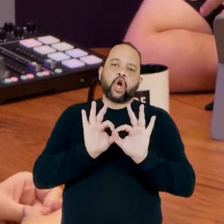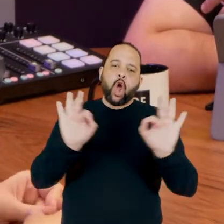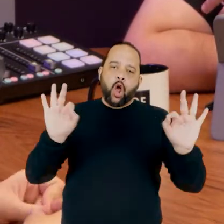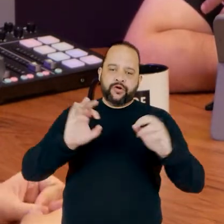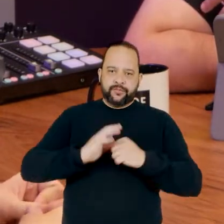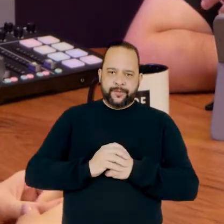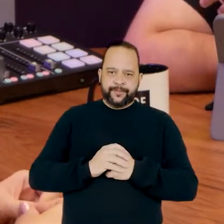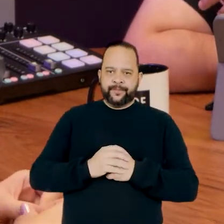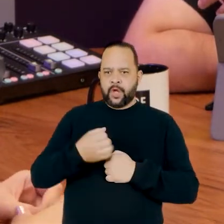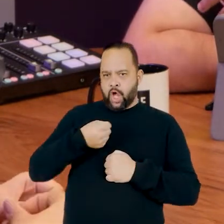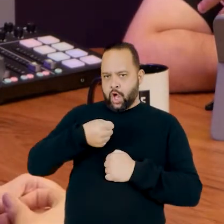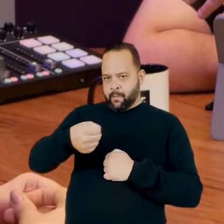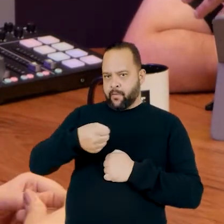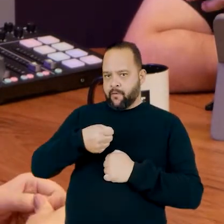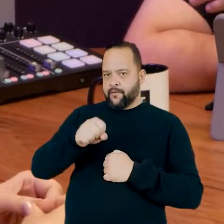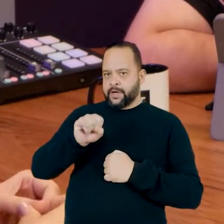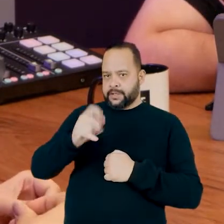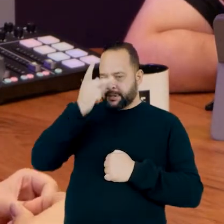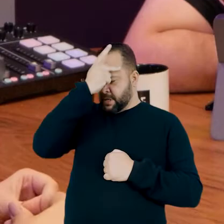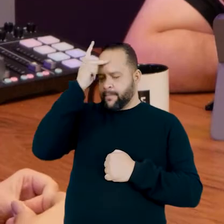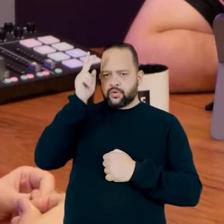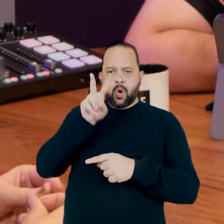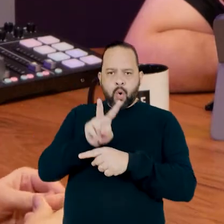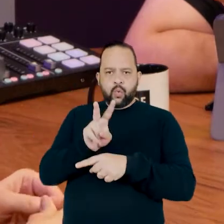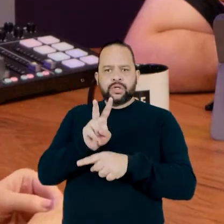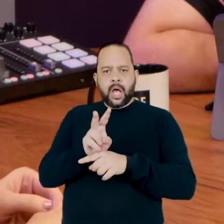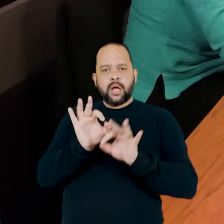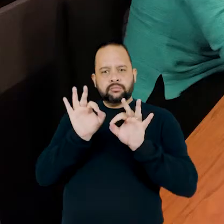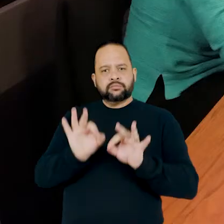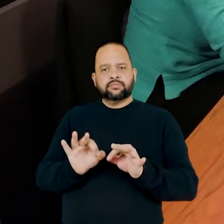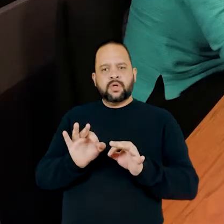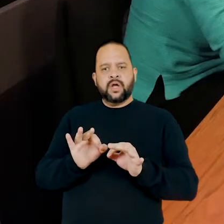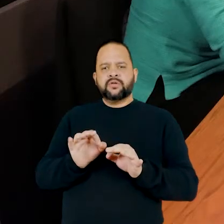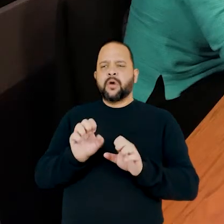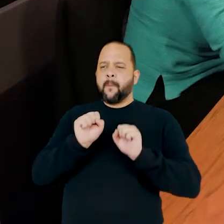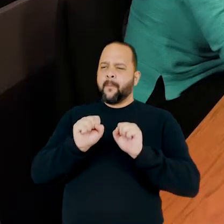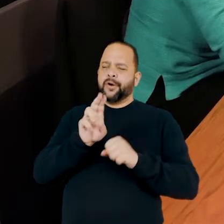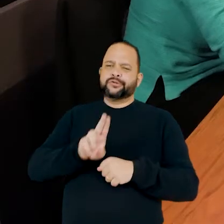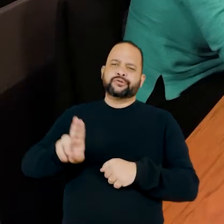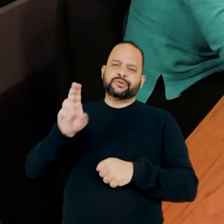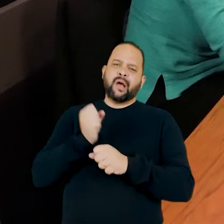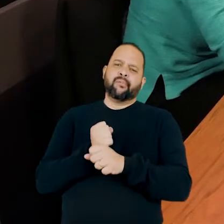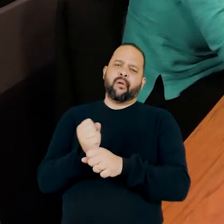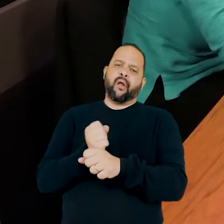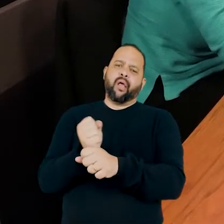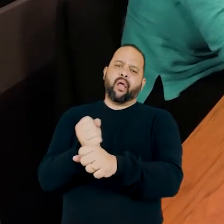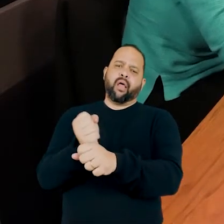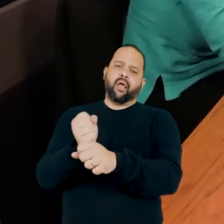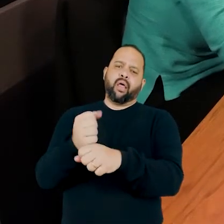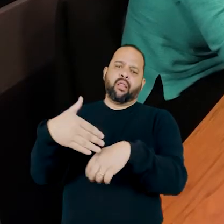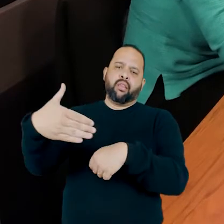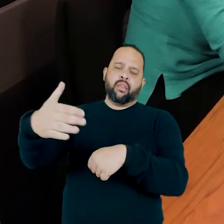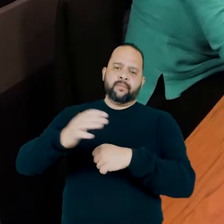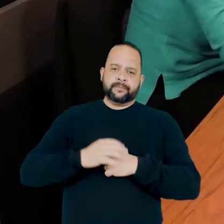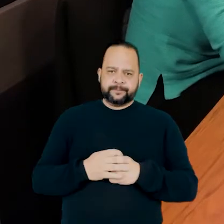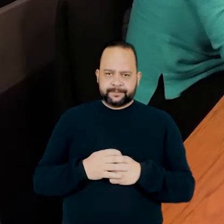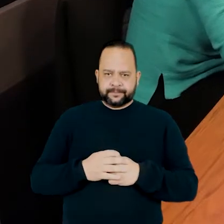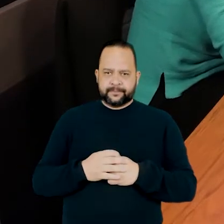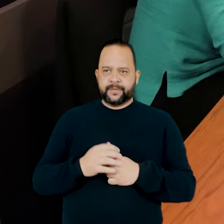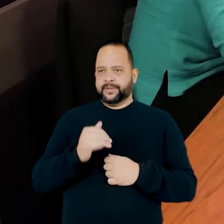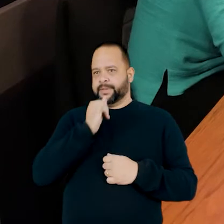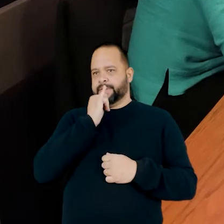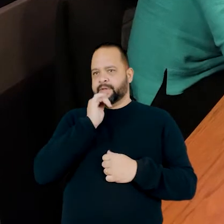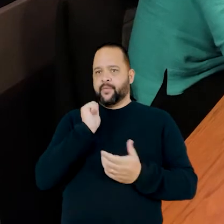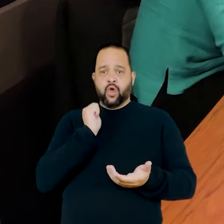um microfone, se a pessoa souber cuidar desse microfone, é um microfone pra vida inteira. E aí, provavelmente, eu